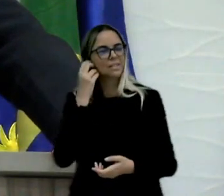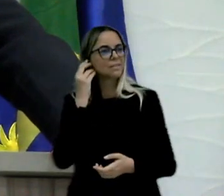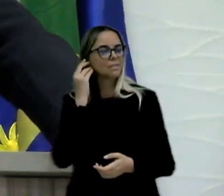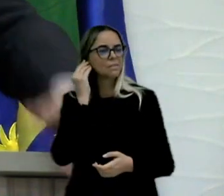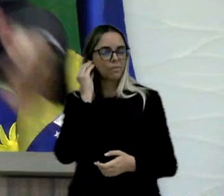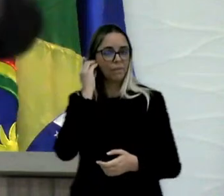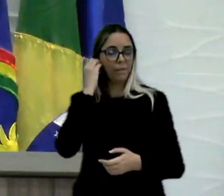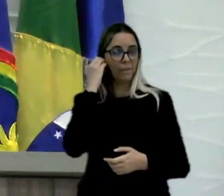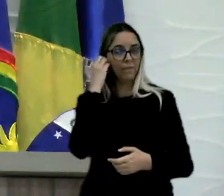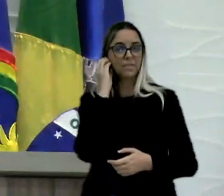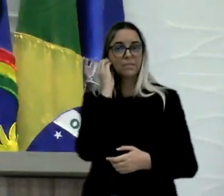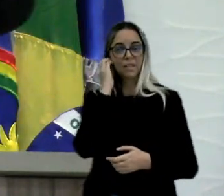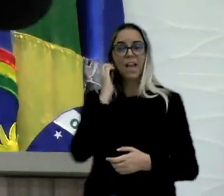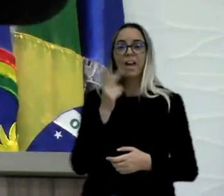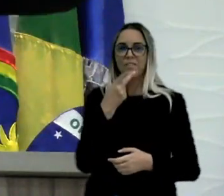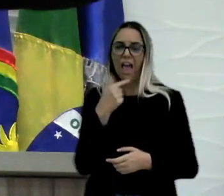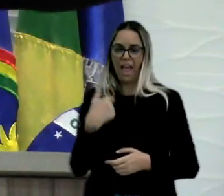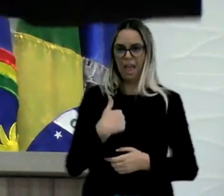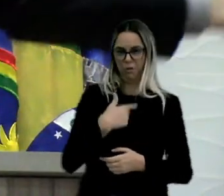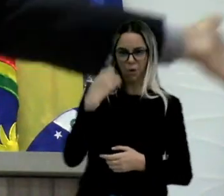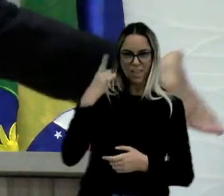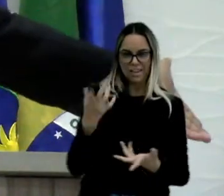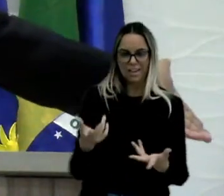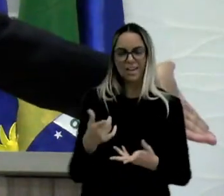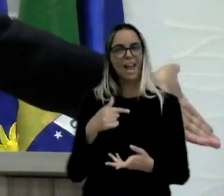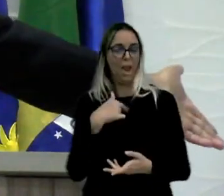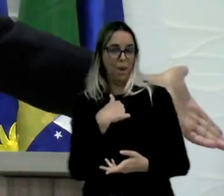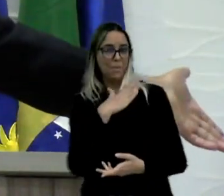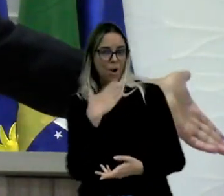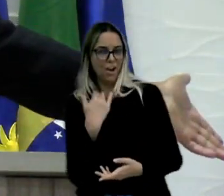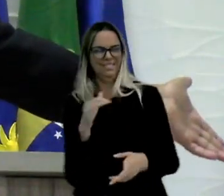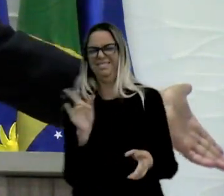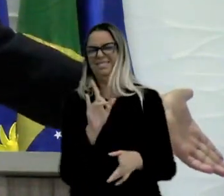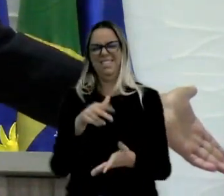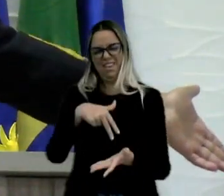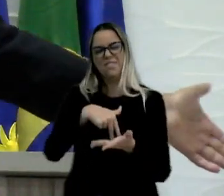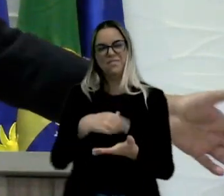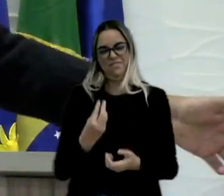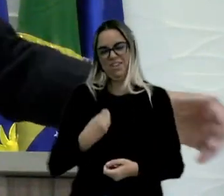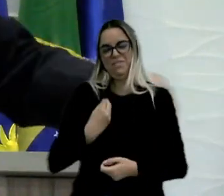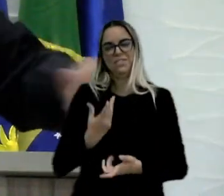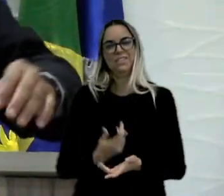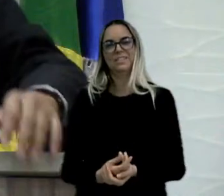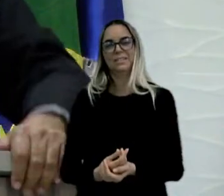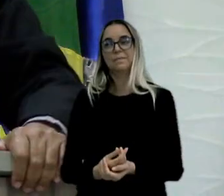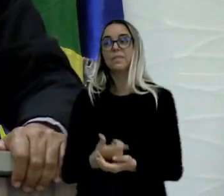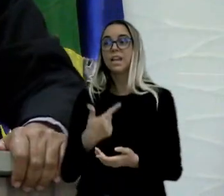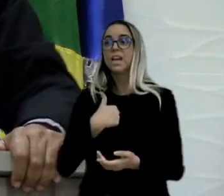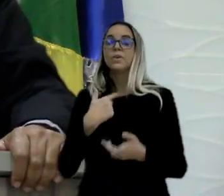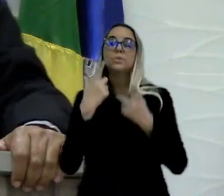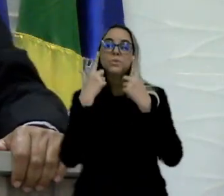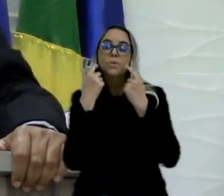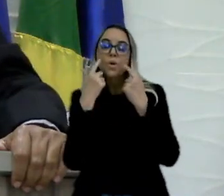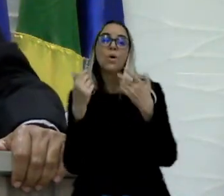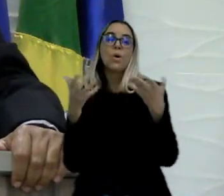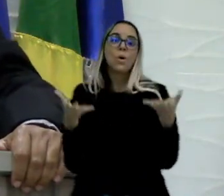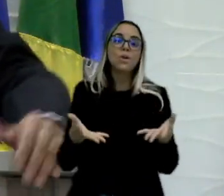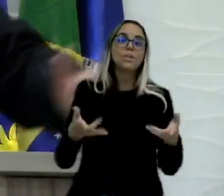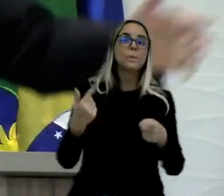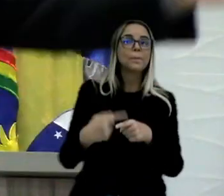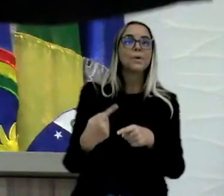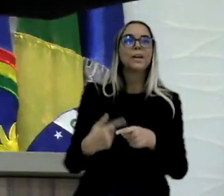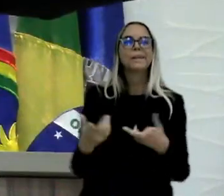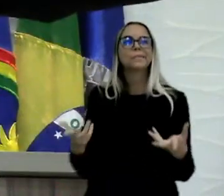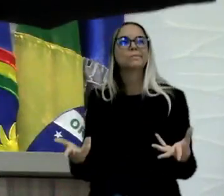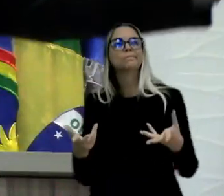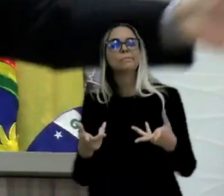doido doido é quem pensa que eu tava aqui morrendo não tô morto não Don eu tô vivo eu choro hoje porque hoje nós tem o